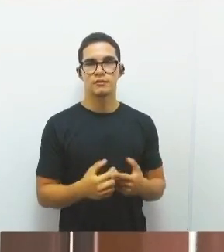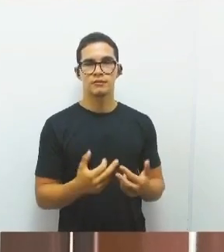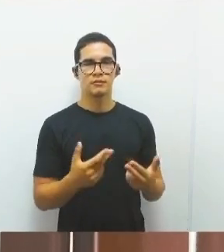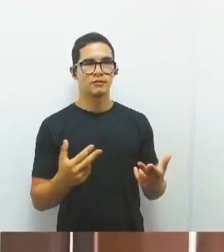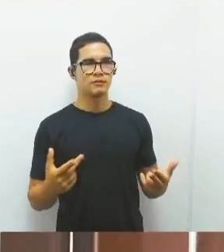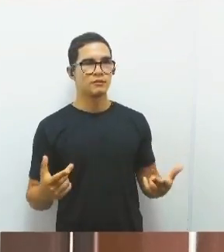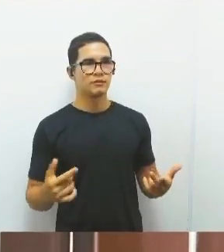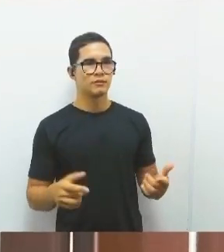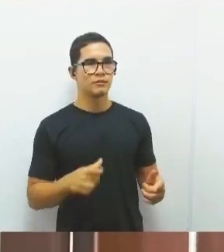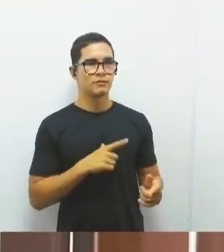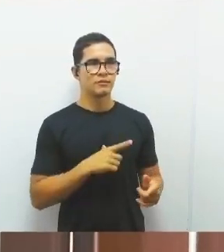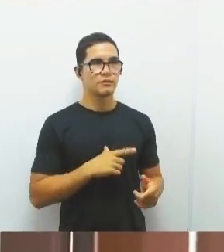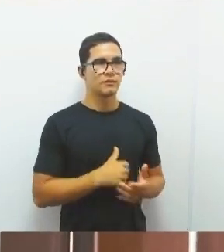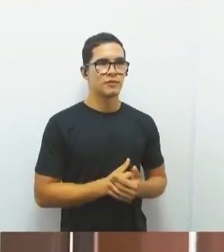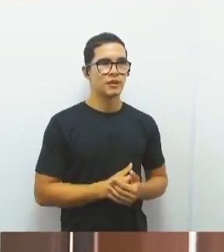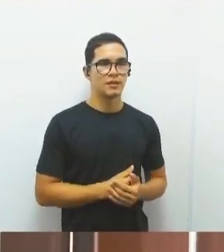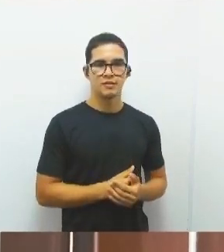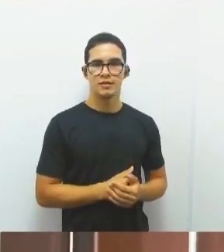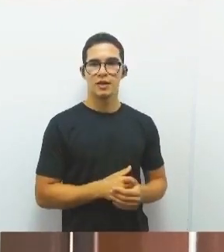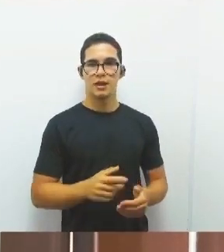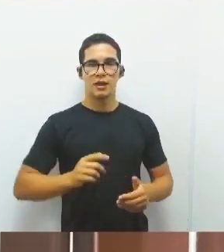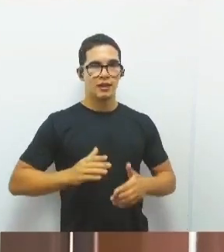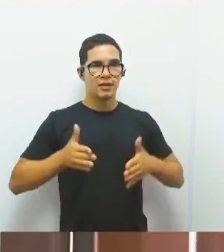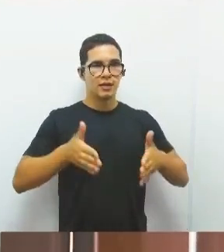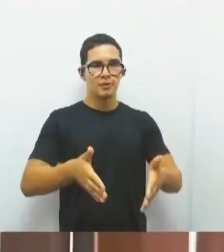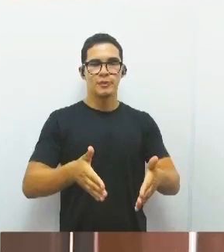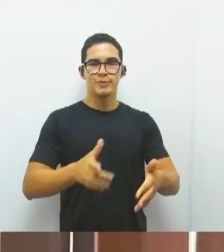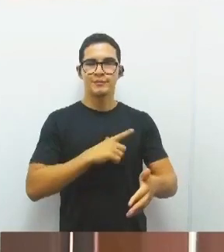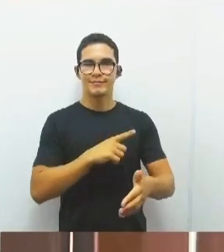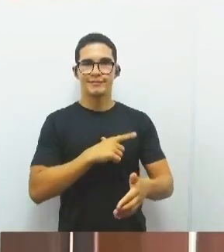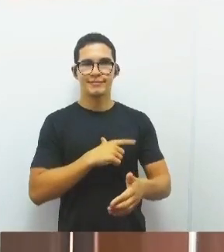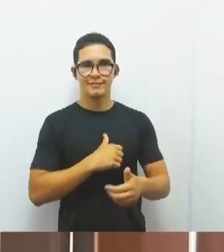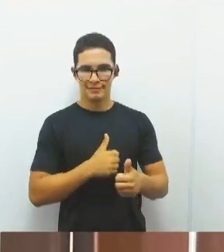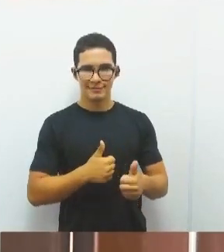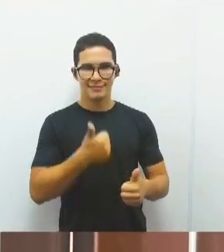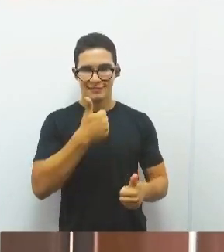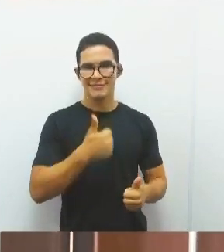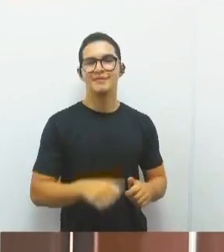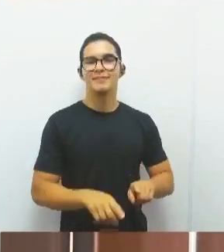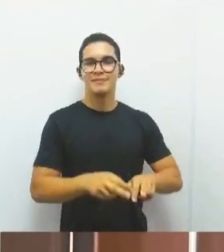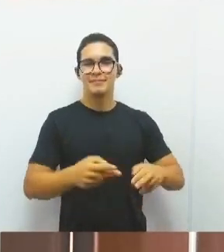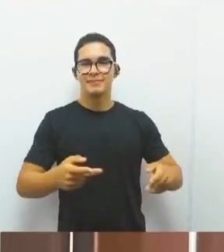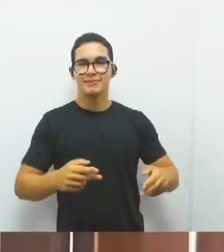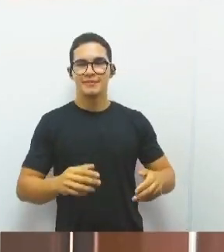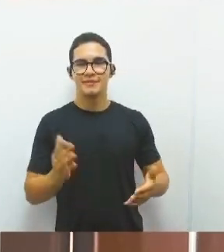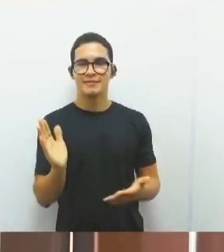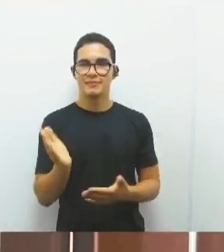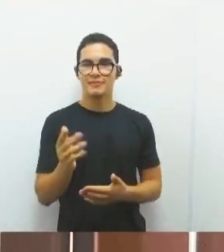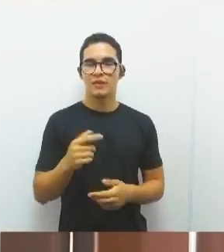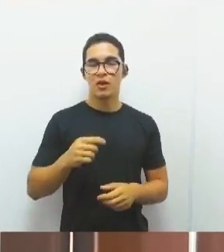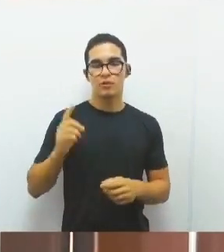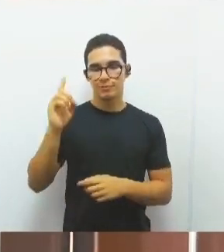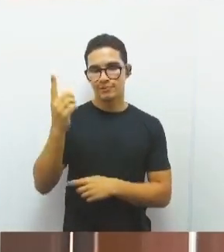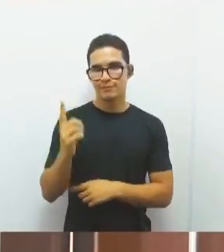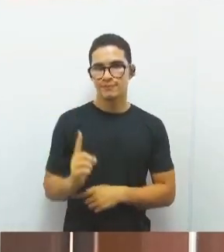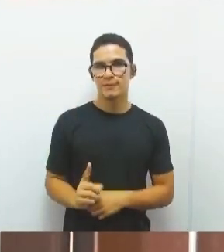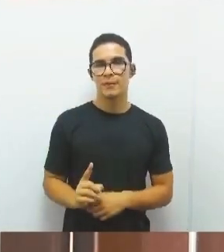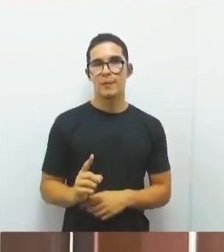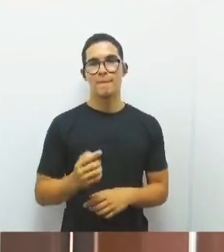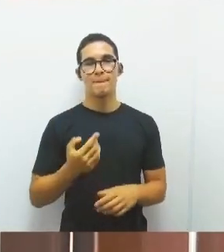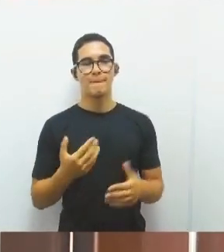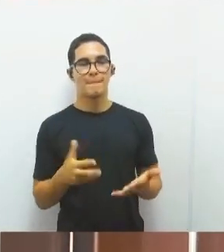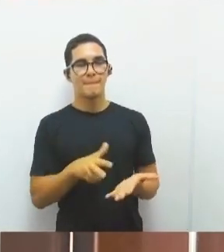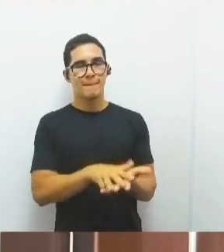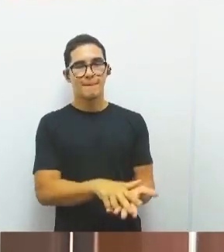não só atende diretamente o paciente não é só aquela que recebe é aquela que está direto com o paciente